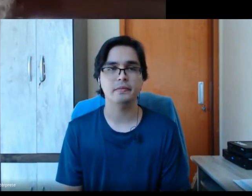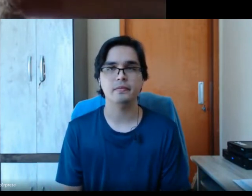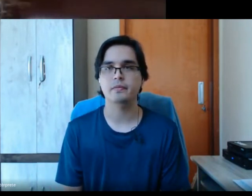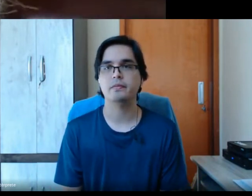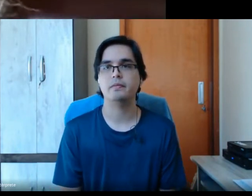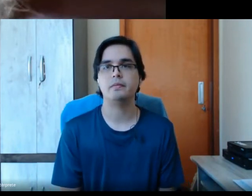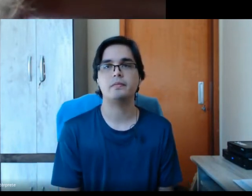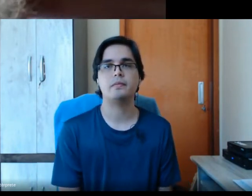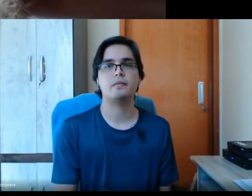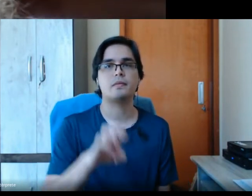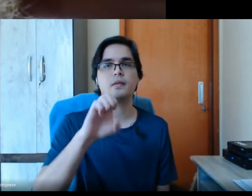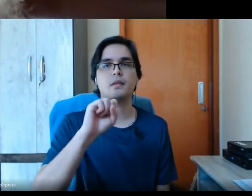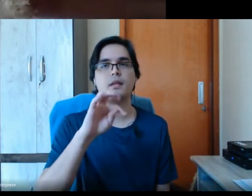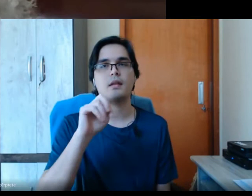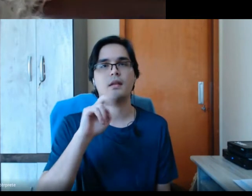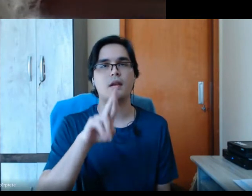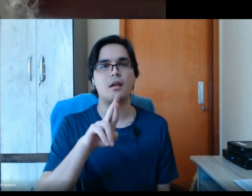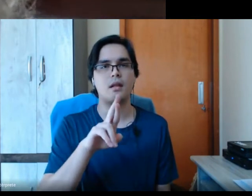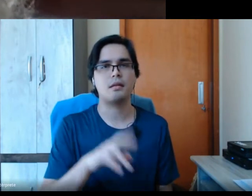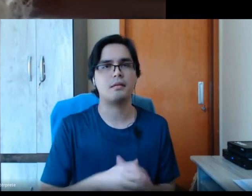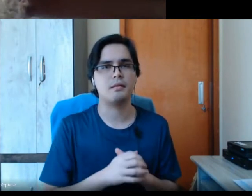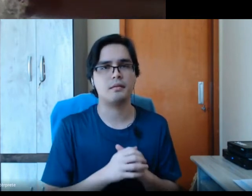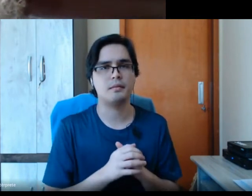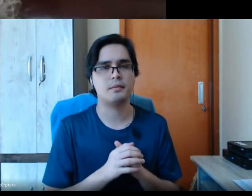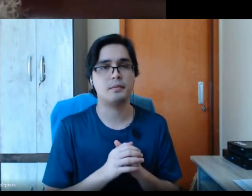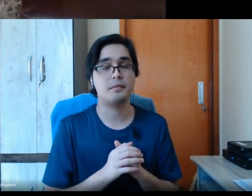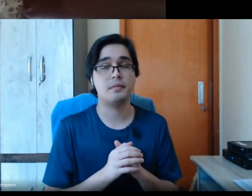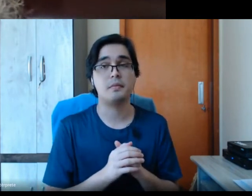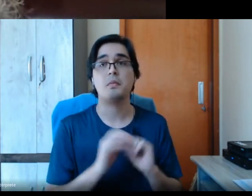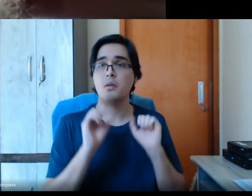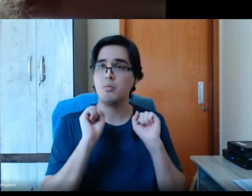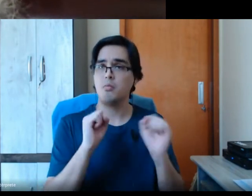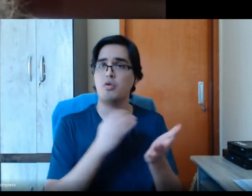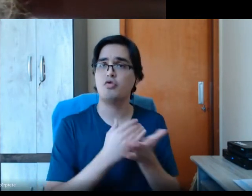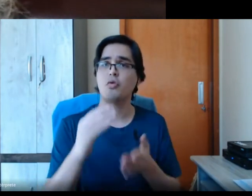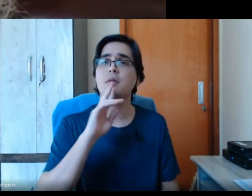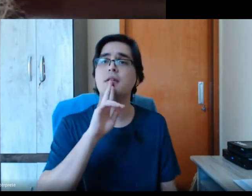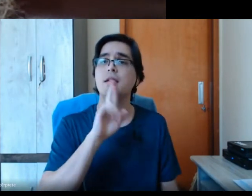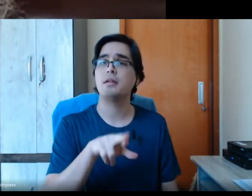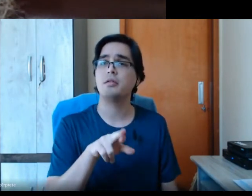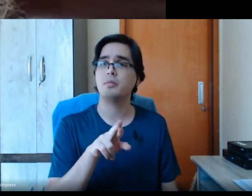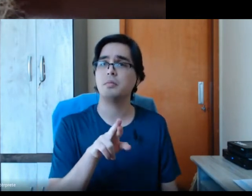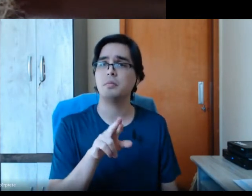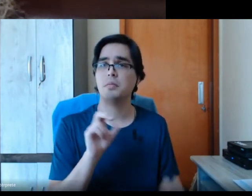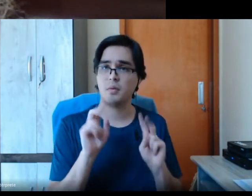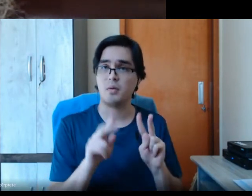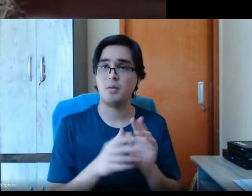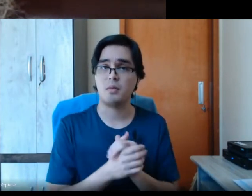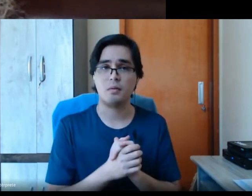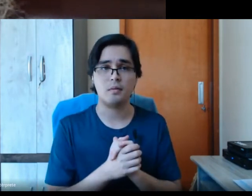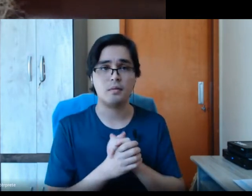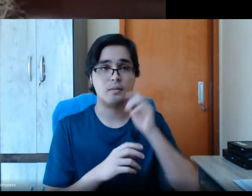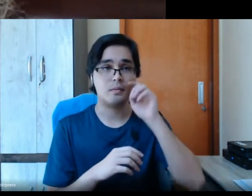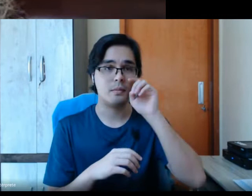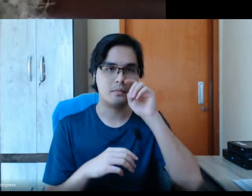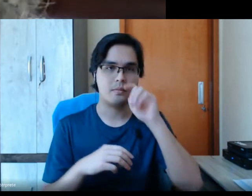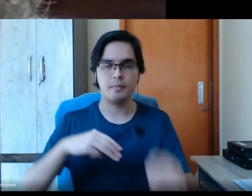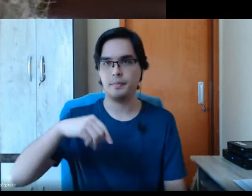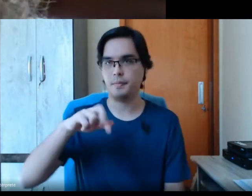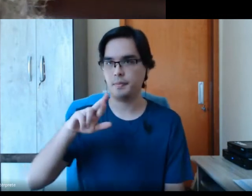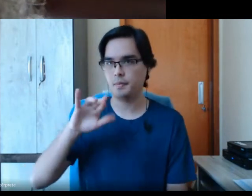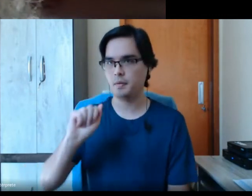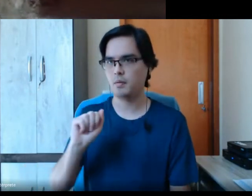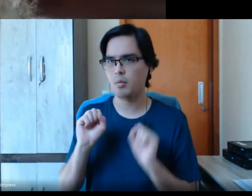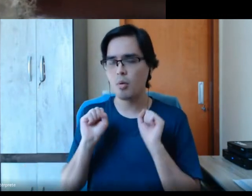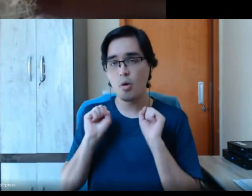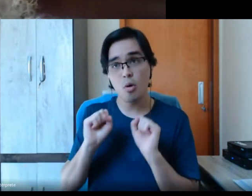ser omitidas, porque é o número de créditos, vamos pensar uma disciplina de 60, né? O que acontece, na verdade, vai ter um